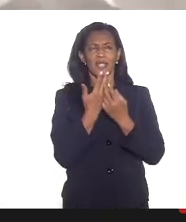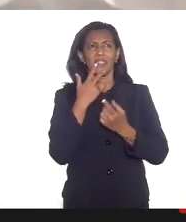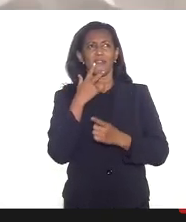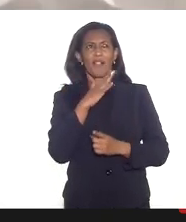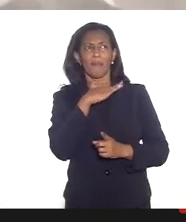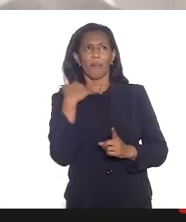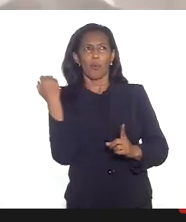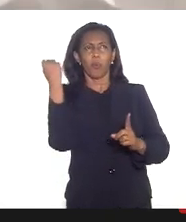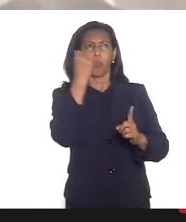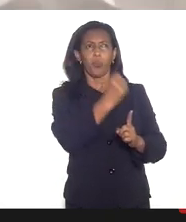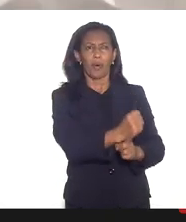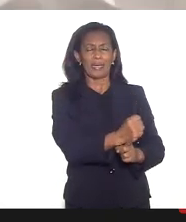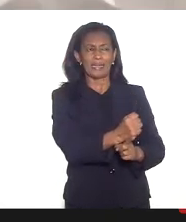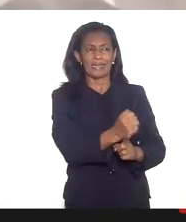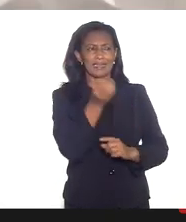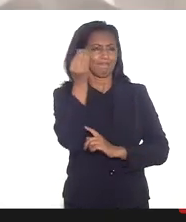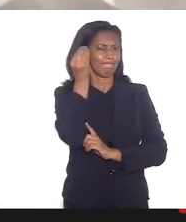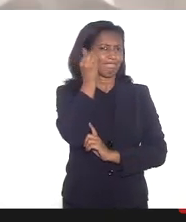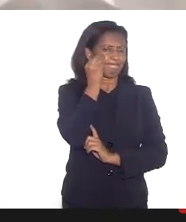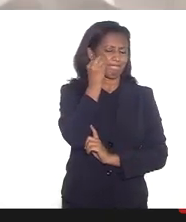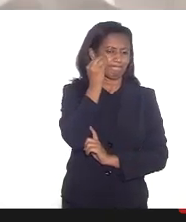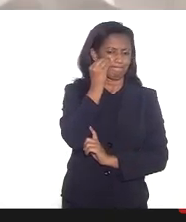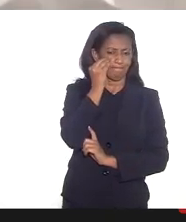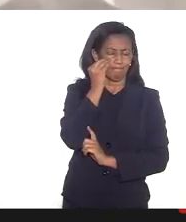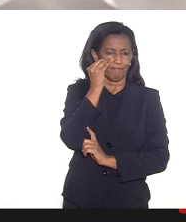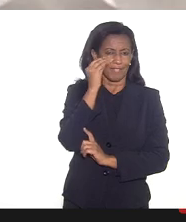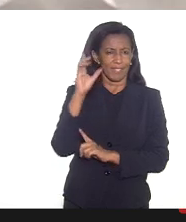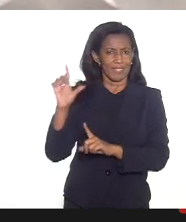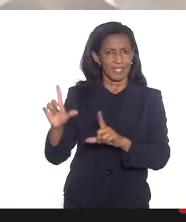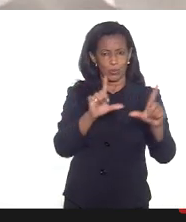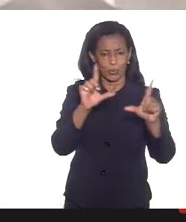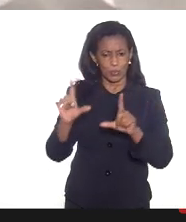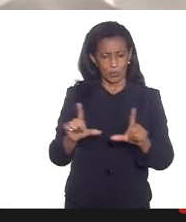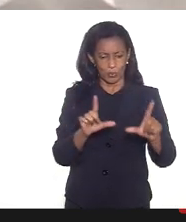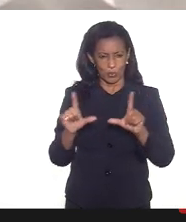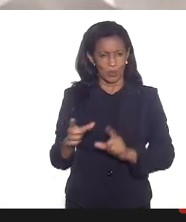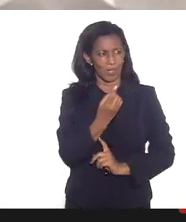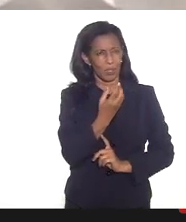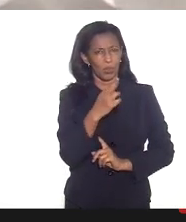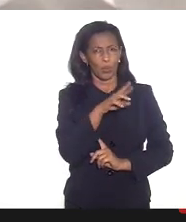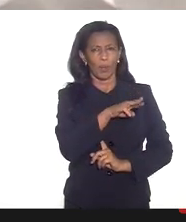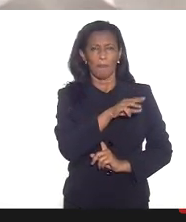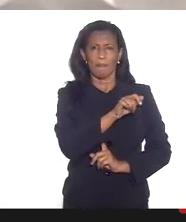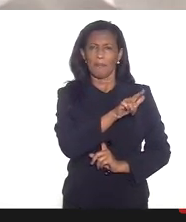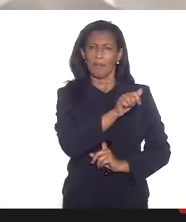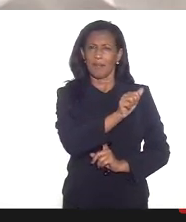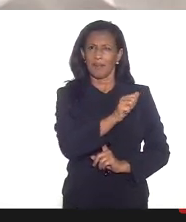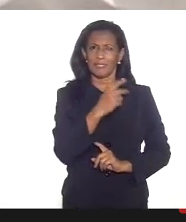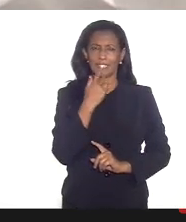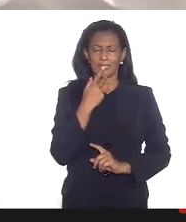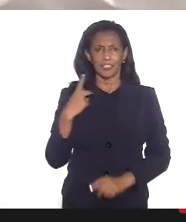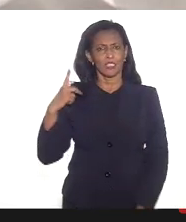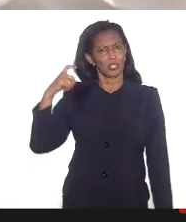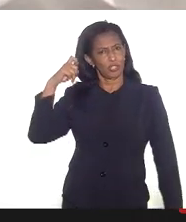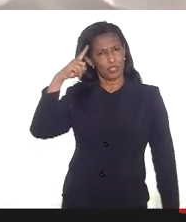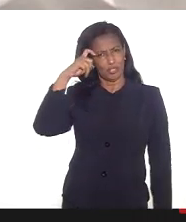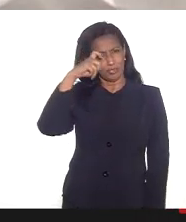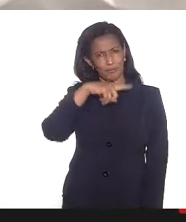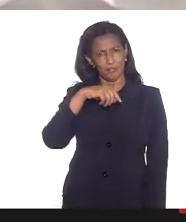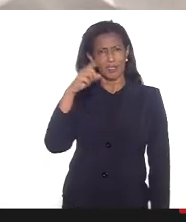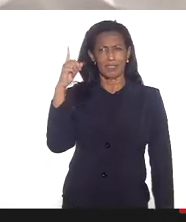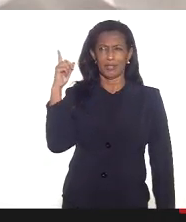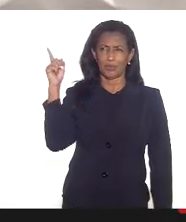feminicídio e assistir as posição da doutora Melânia é inevitável dizemos que dias difíceis